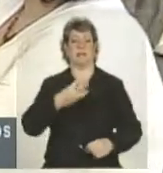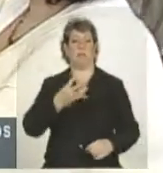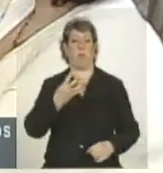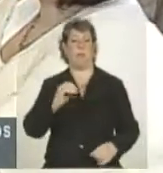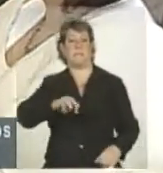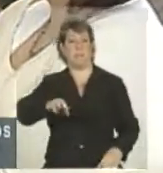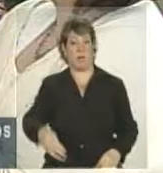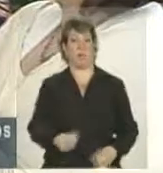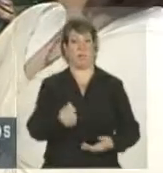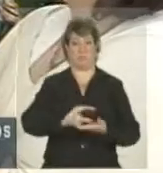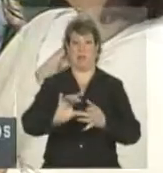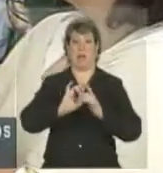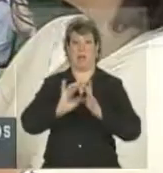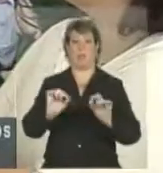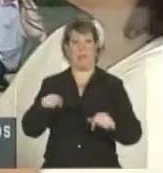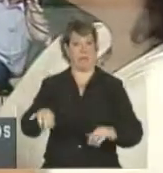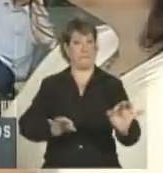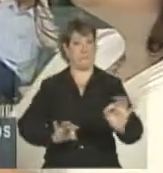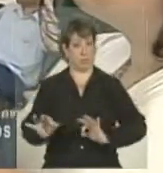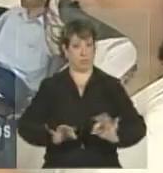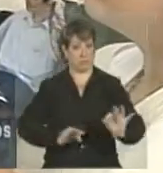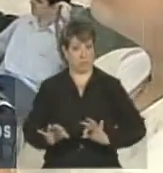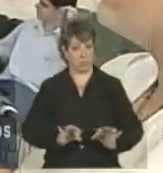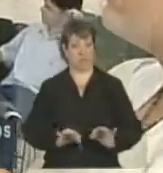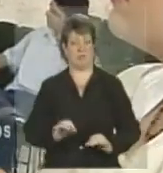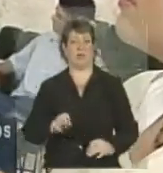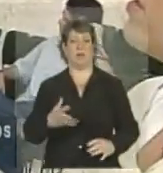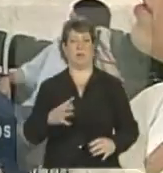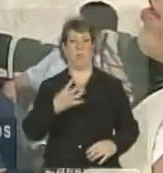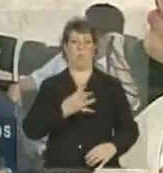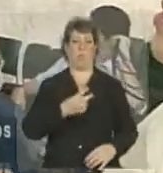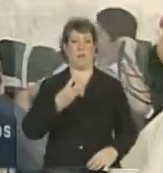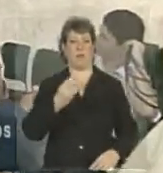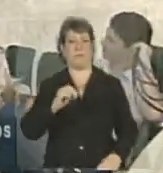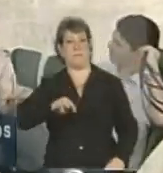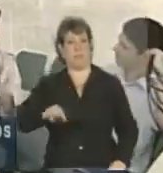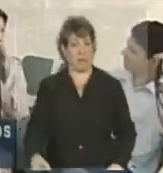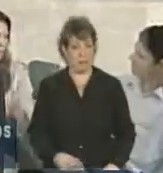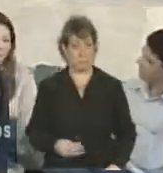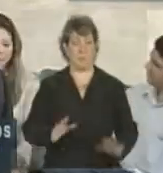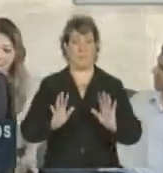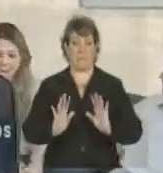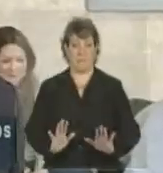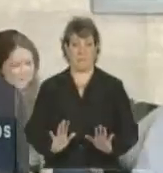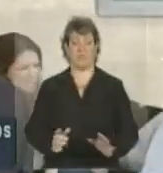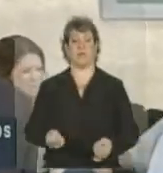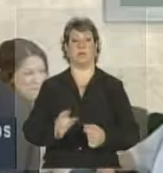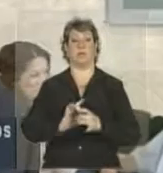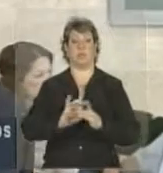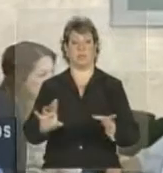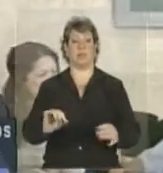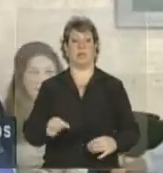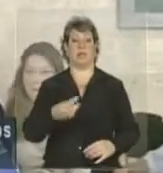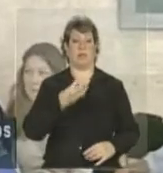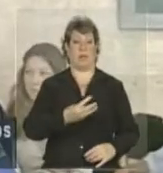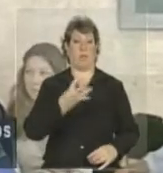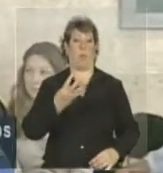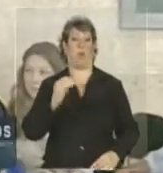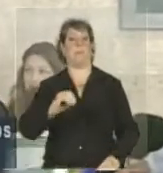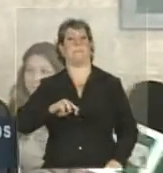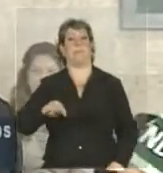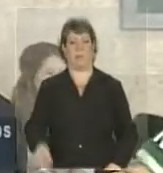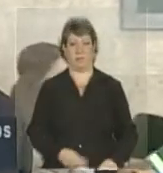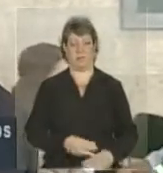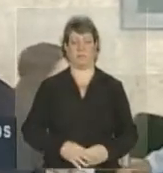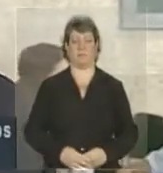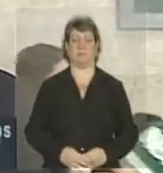foram liberados. O projeto era de uns 430 milhões, mas foram liberados 340 milhões. E